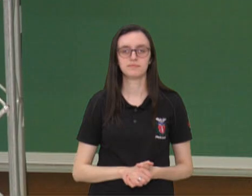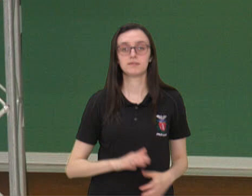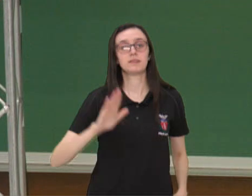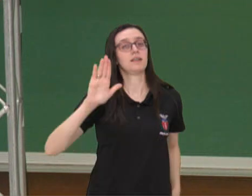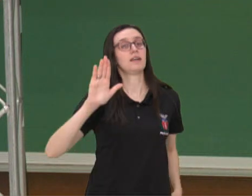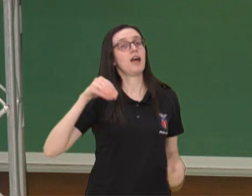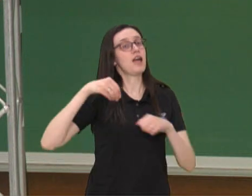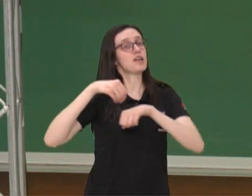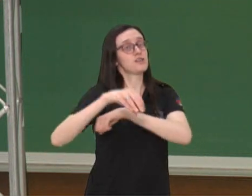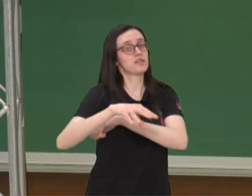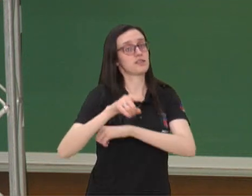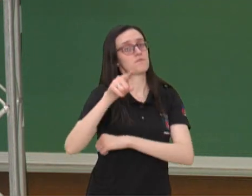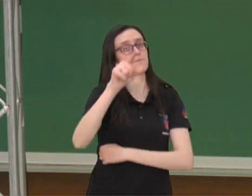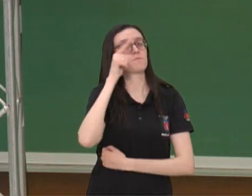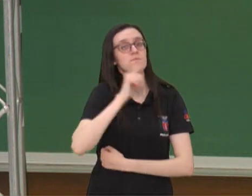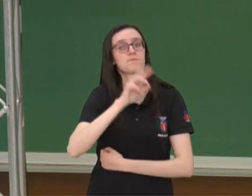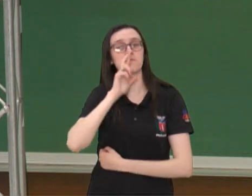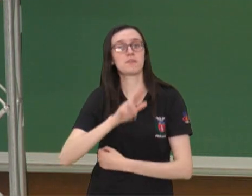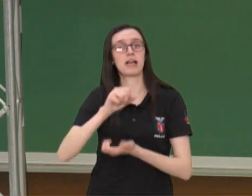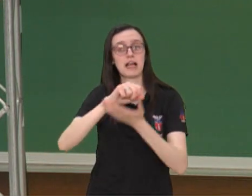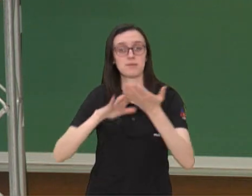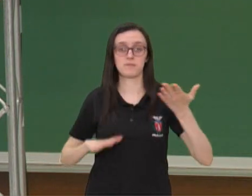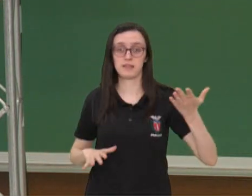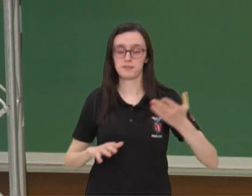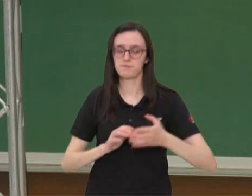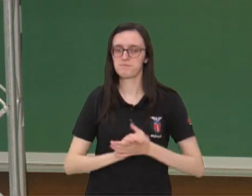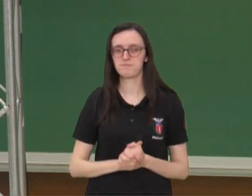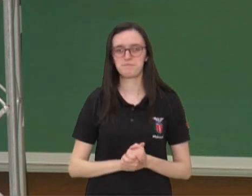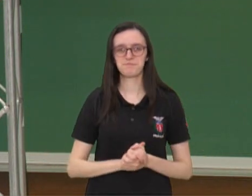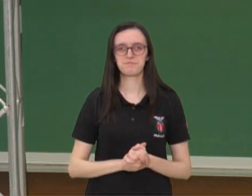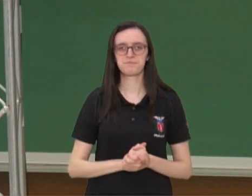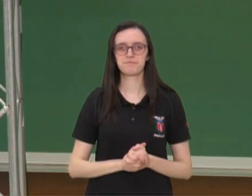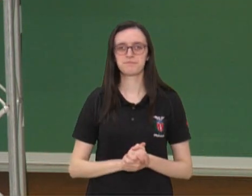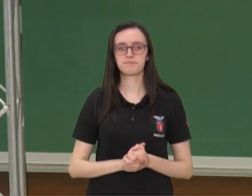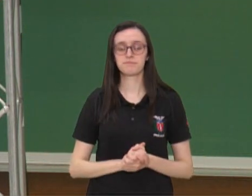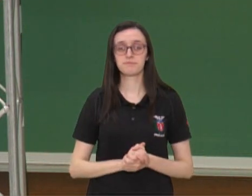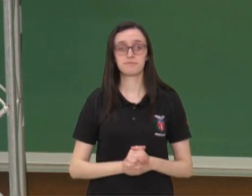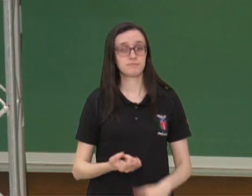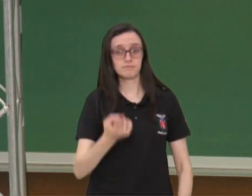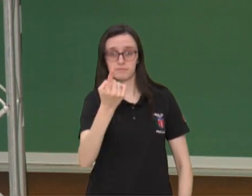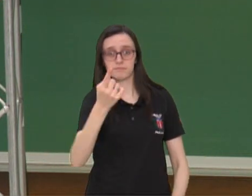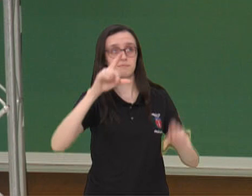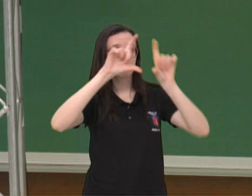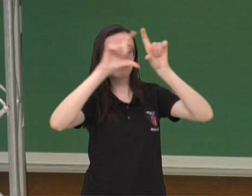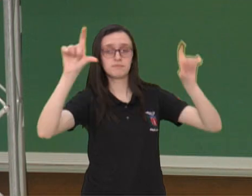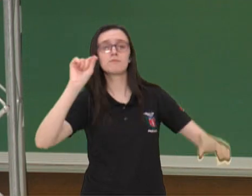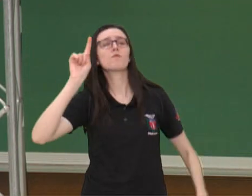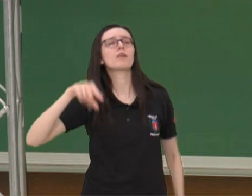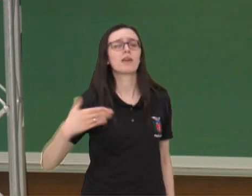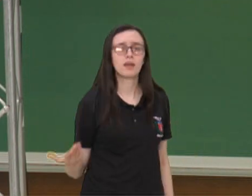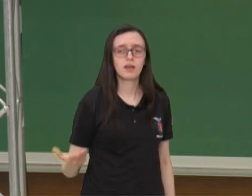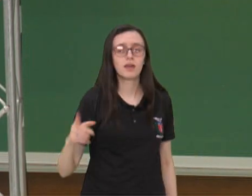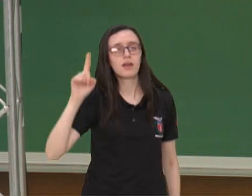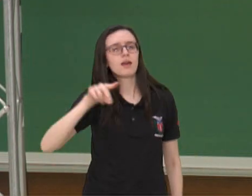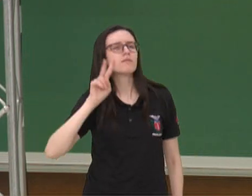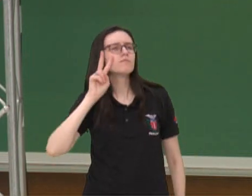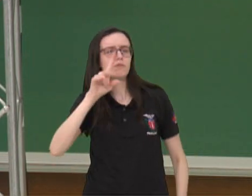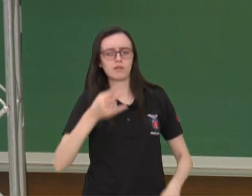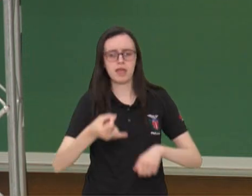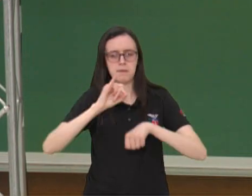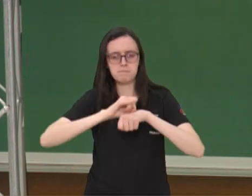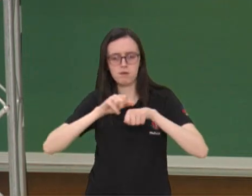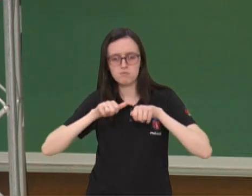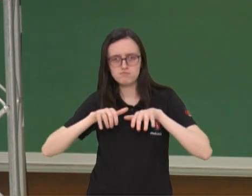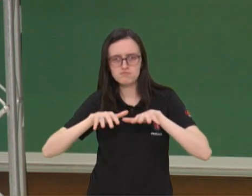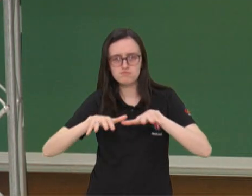Tá uma dica para você resolver esse exercício. Aqui a gente tem um móvel que realiza um